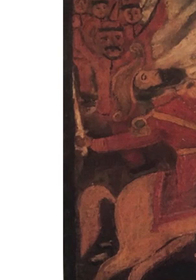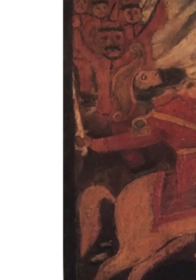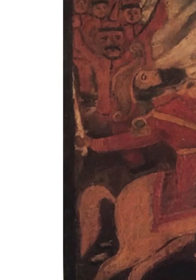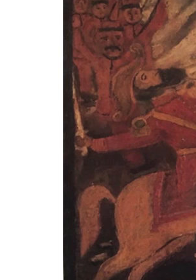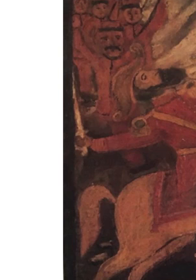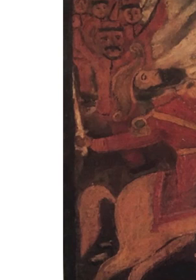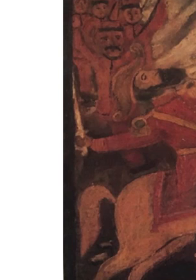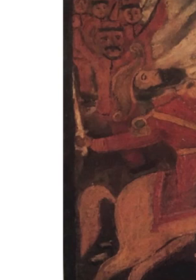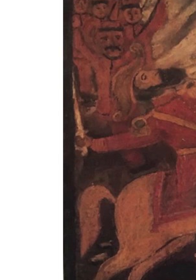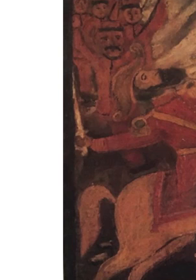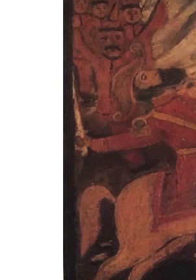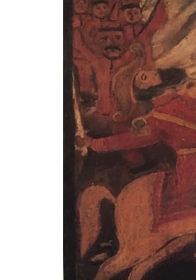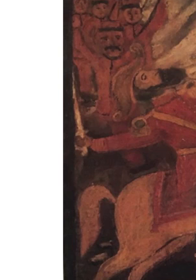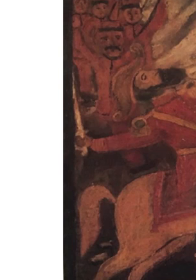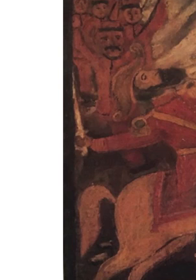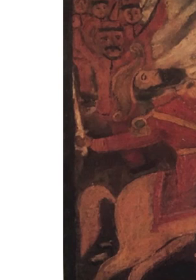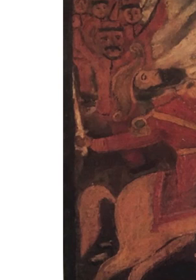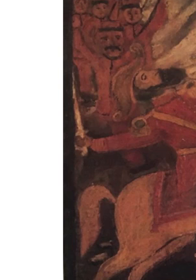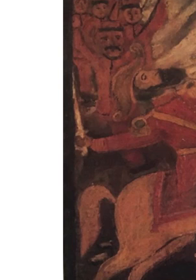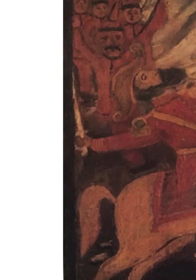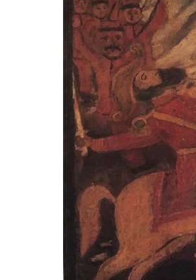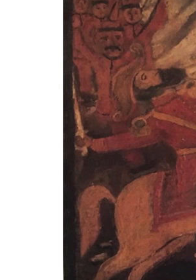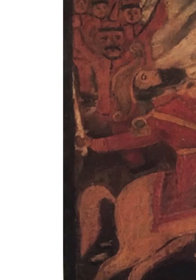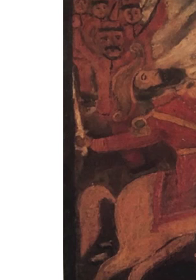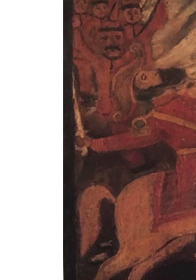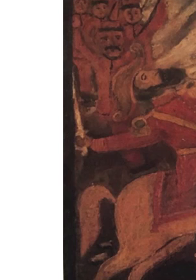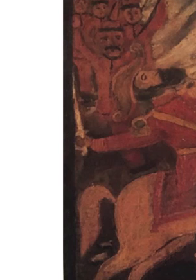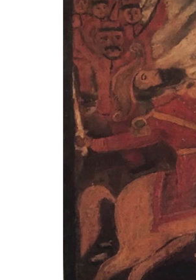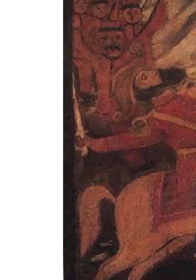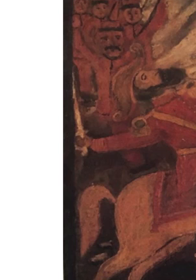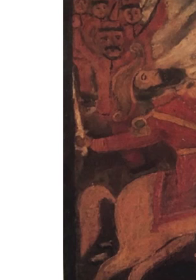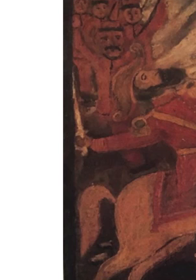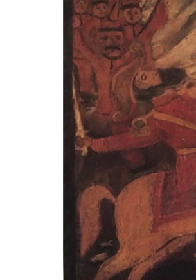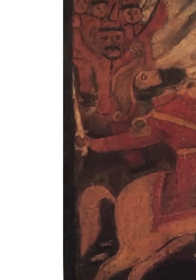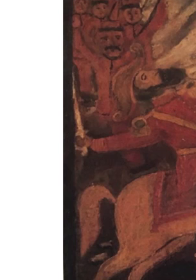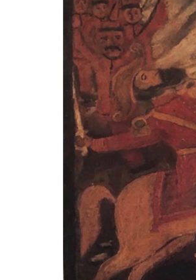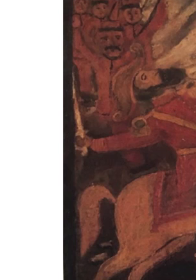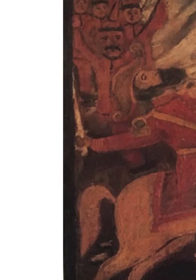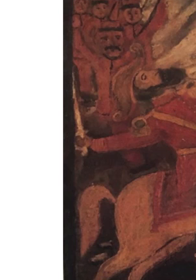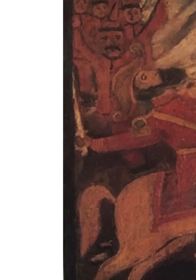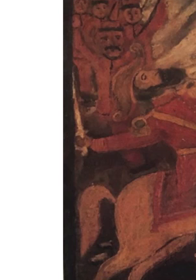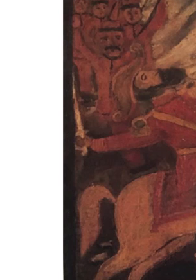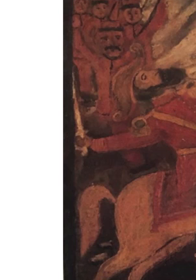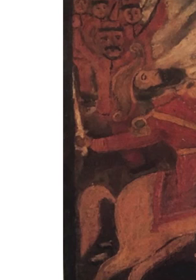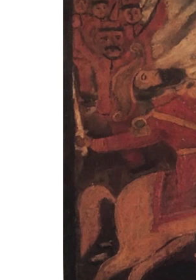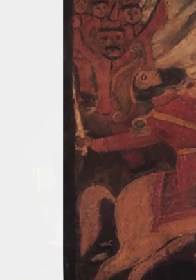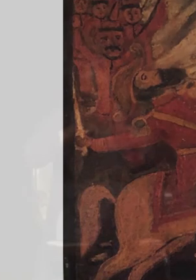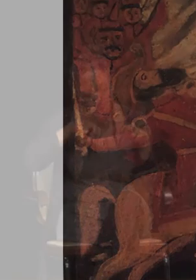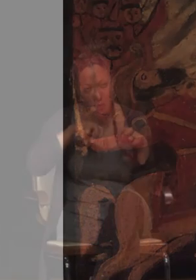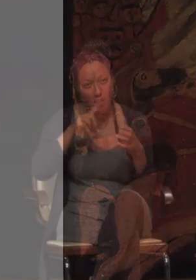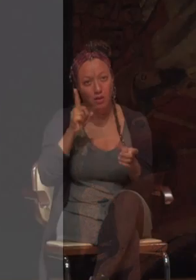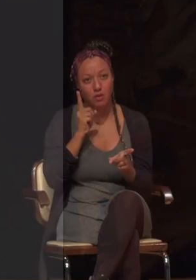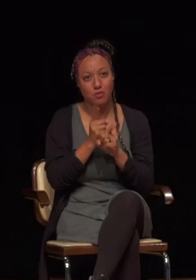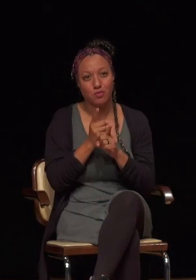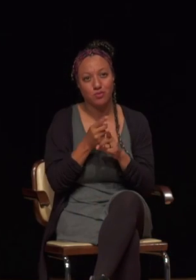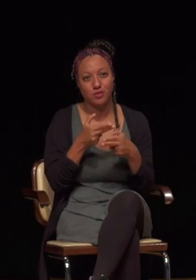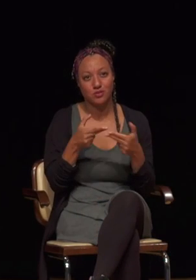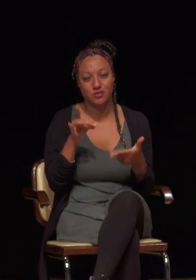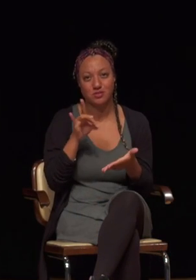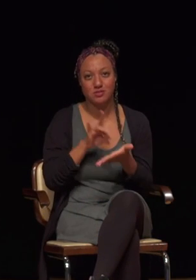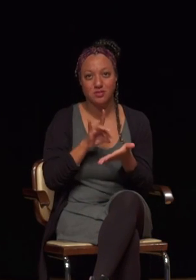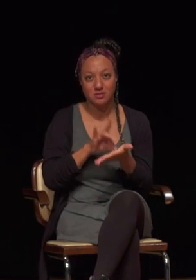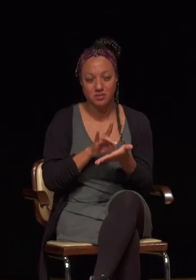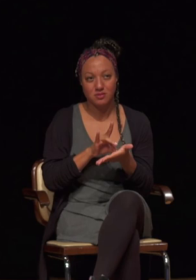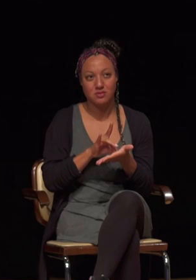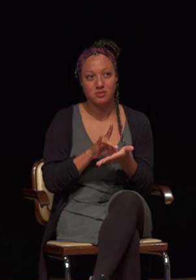Brasil que é que a gente tem que desbastar a lenda e tentar achar documentos que comprovem a veracidade dessas